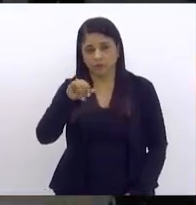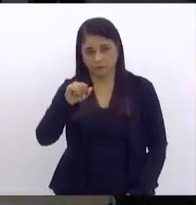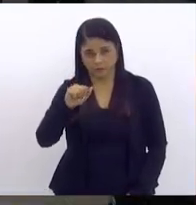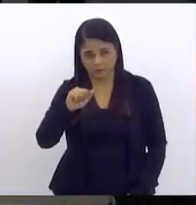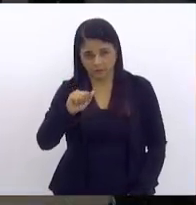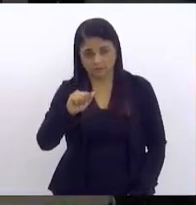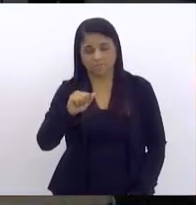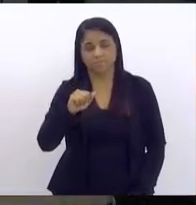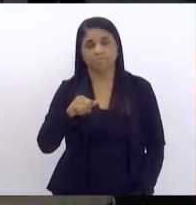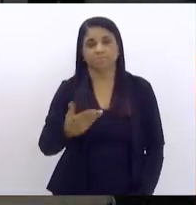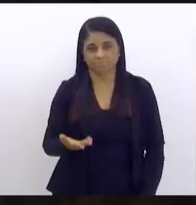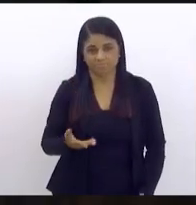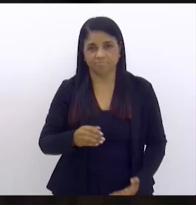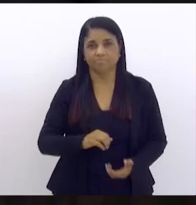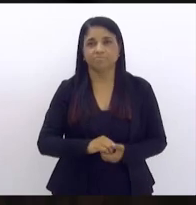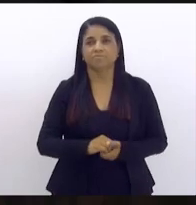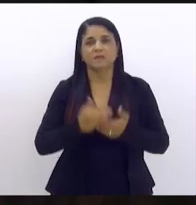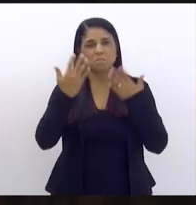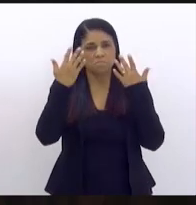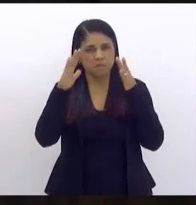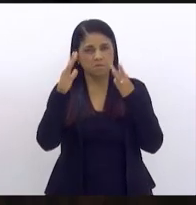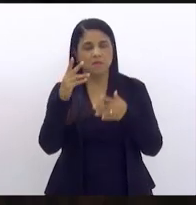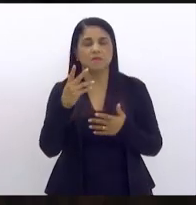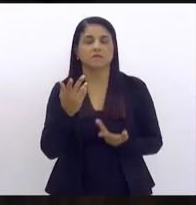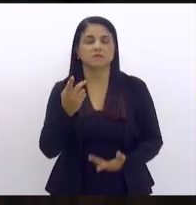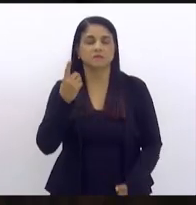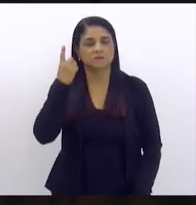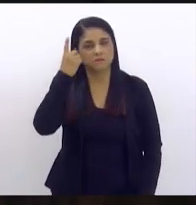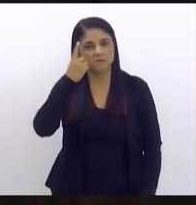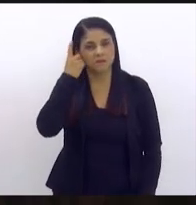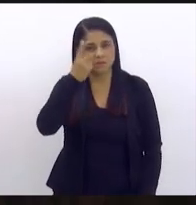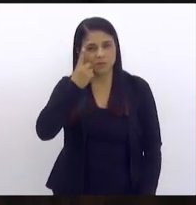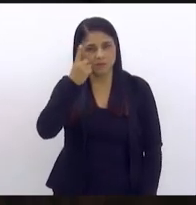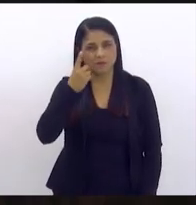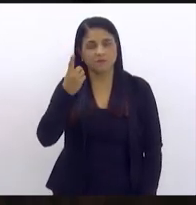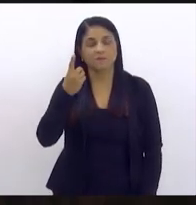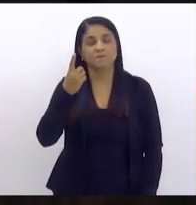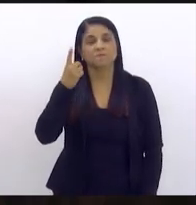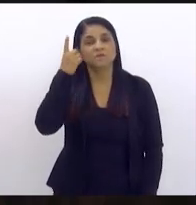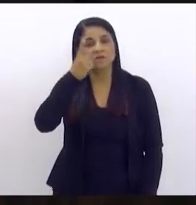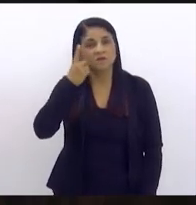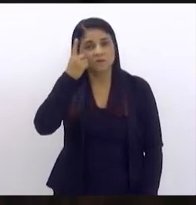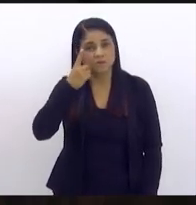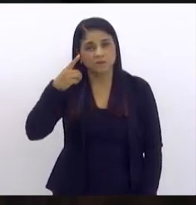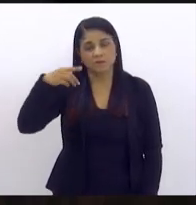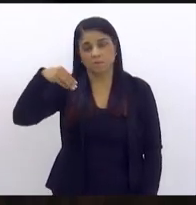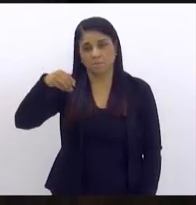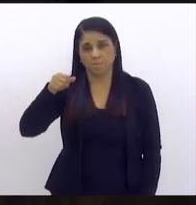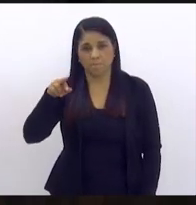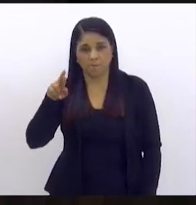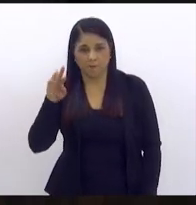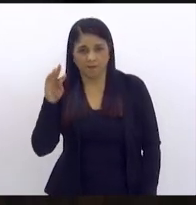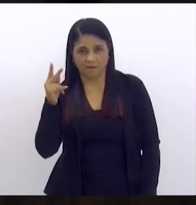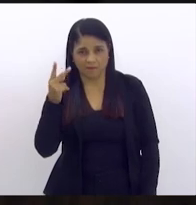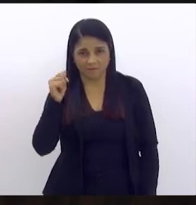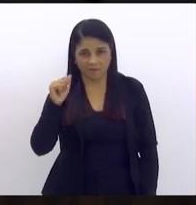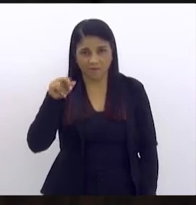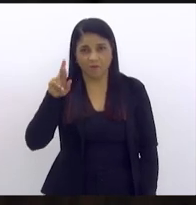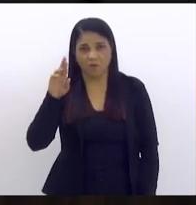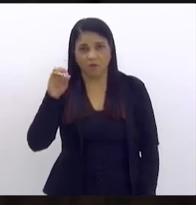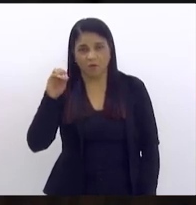presidente. Parabéns, presidente. Nossa nobre deputada Marta Rocha, nossa delegada Marta Rocha, sempre